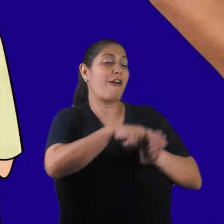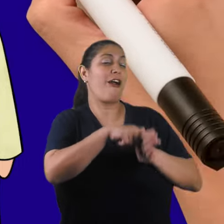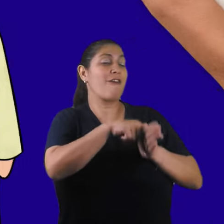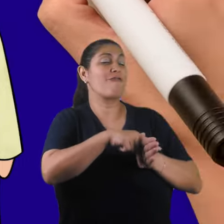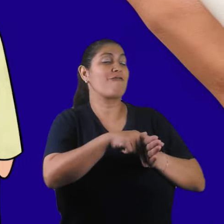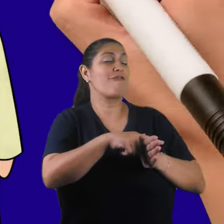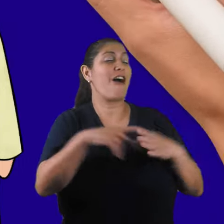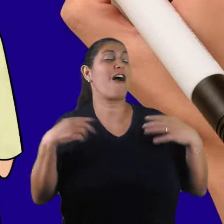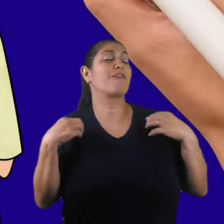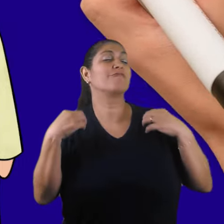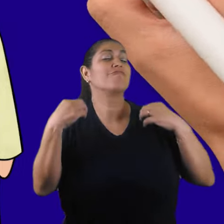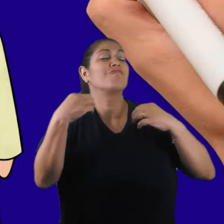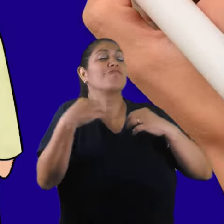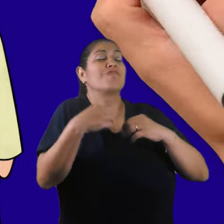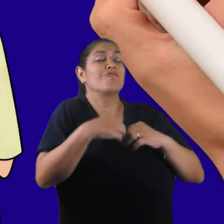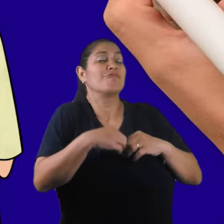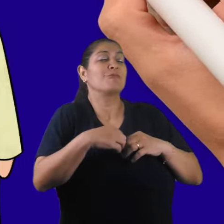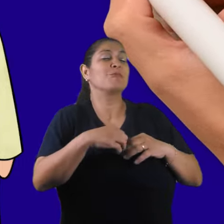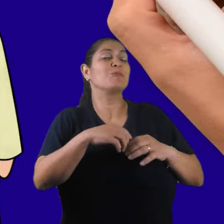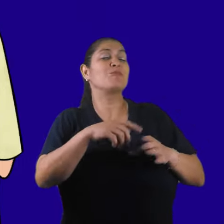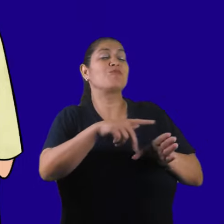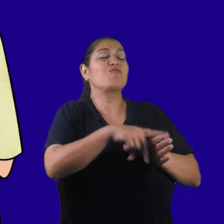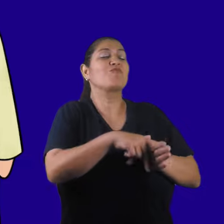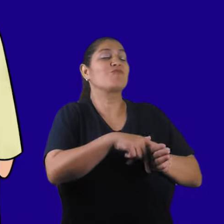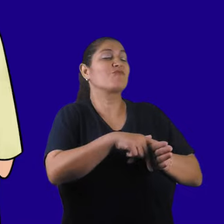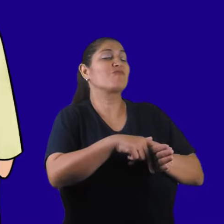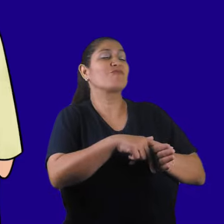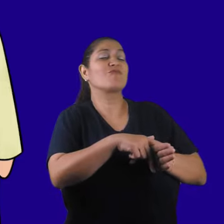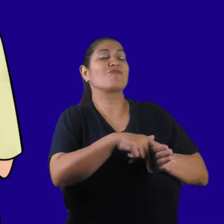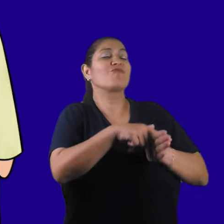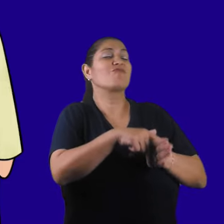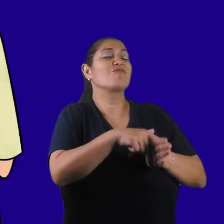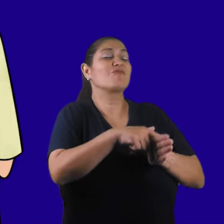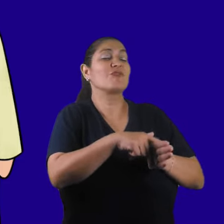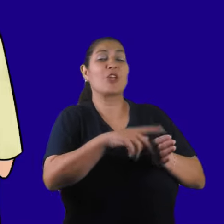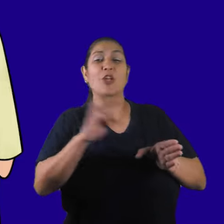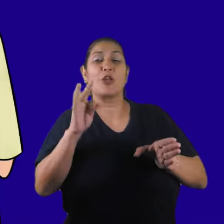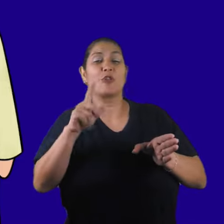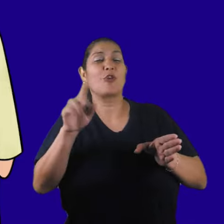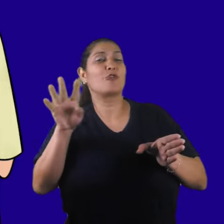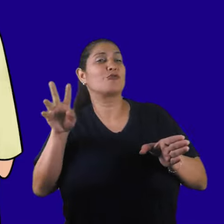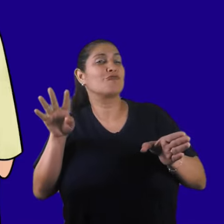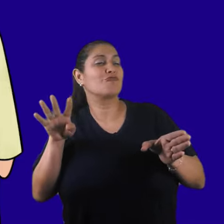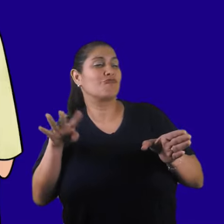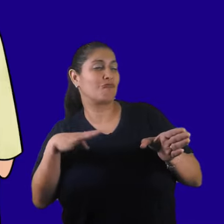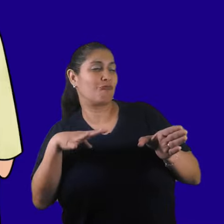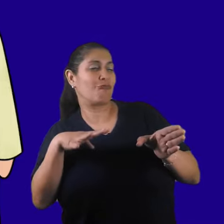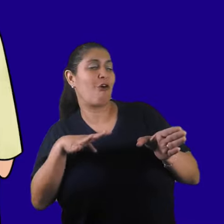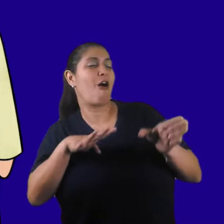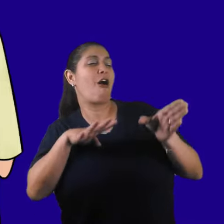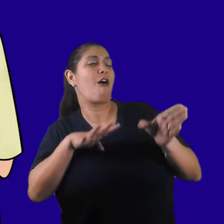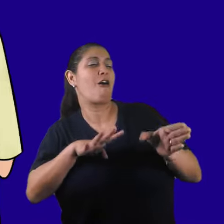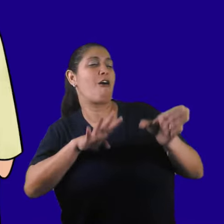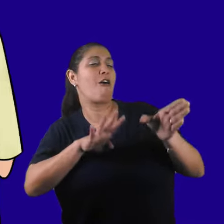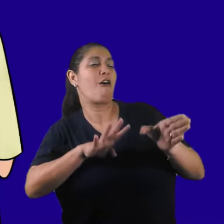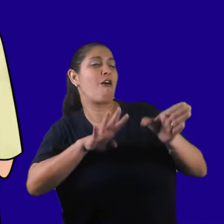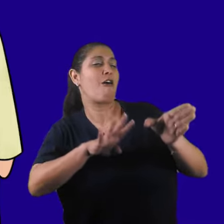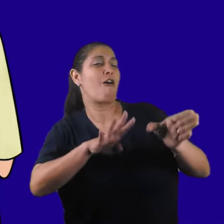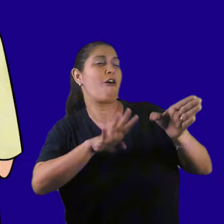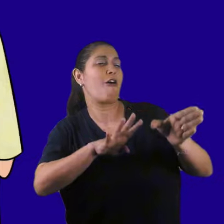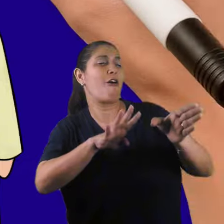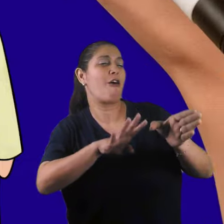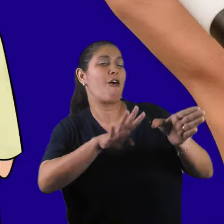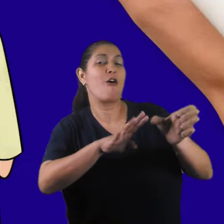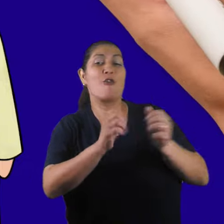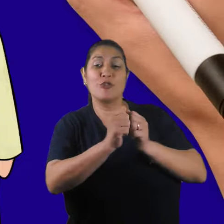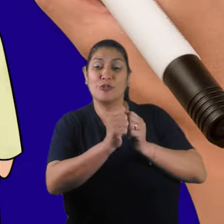seu cavalo real e levar o brasão do rei na cabeça. E os príncipes e homens mais nobres